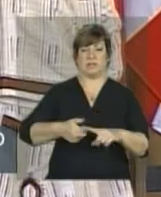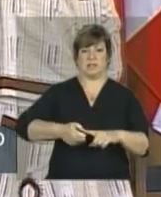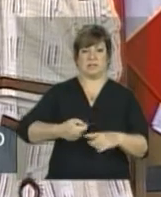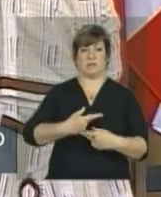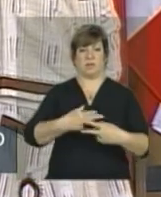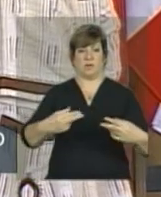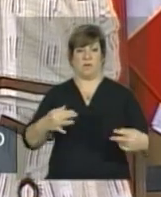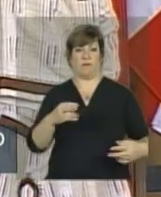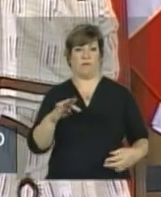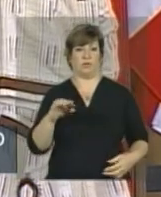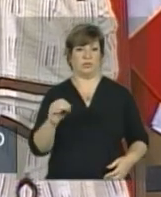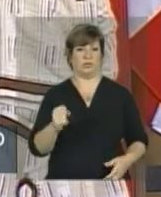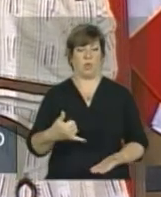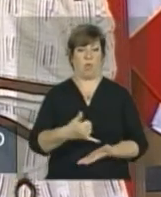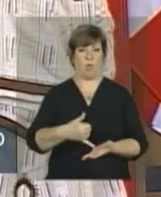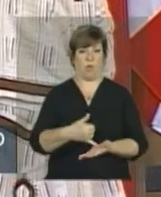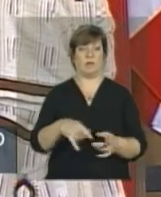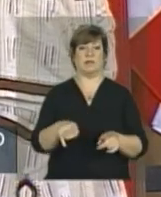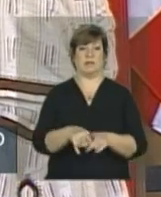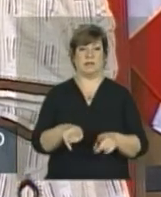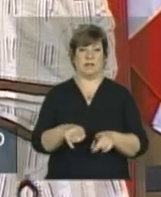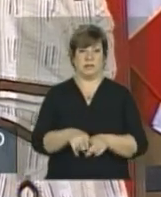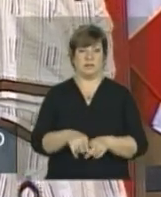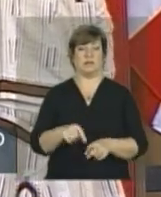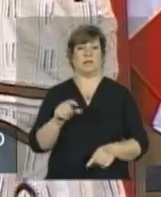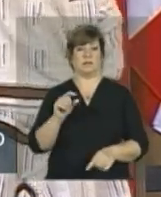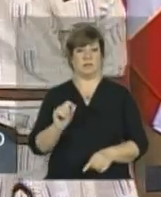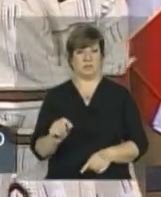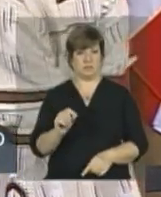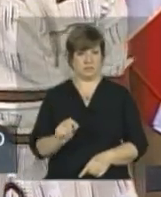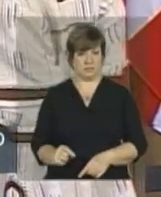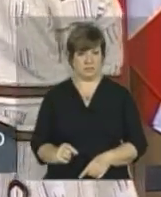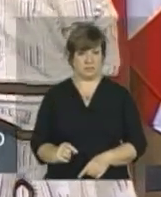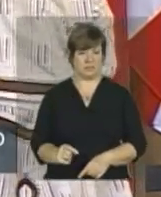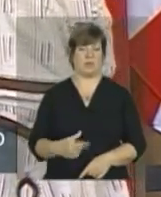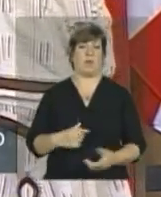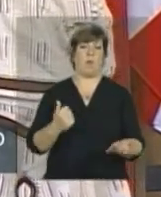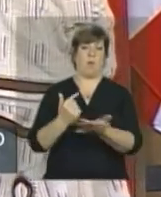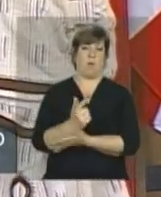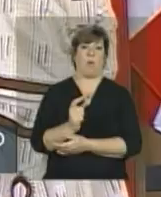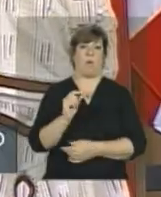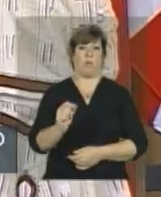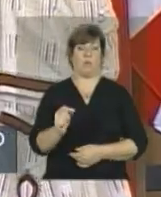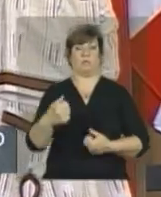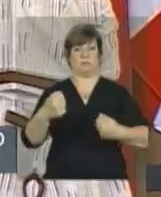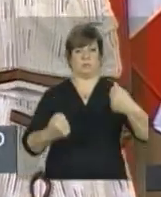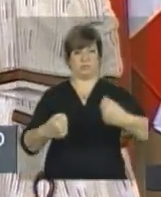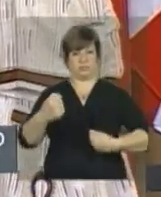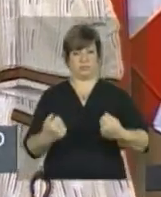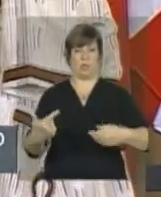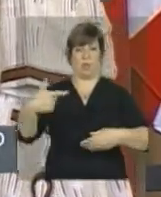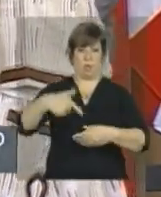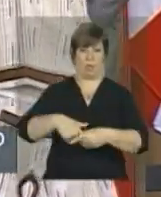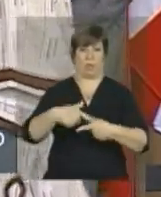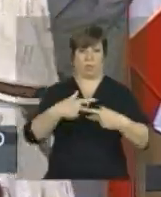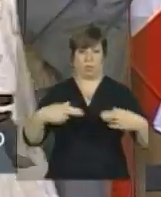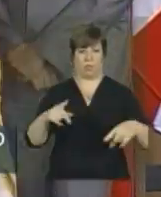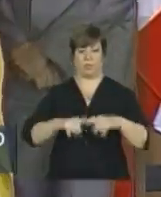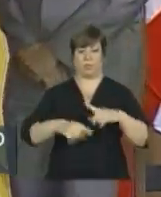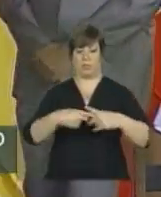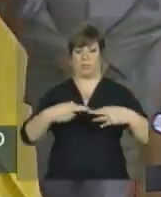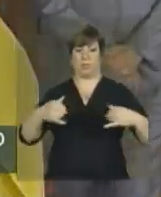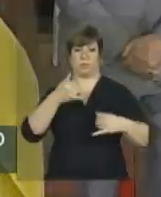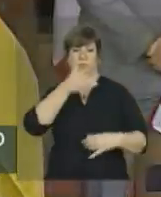oleaginosos. E importa combustíveis, veículos como automóveis e tratores e aparelhos